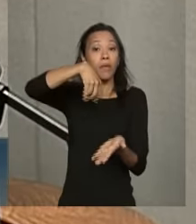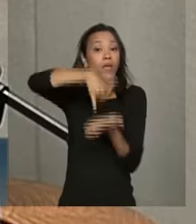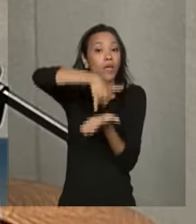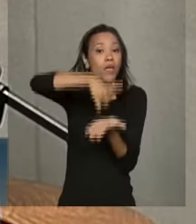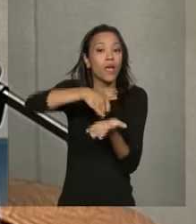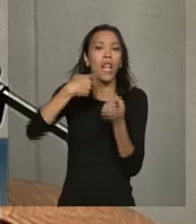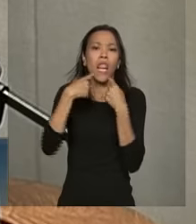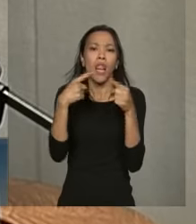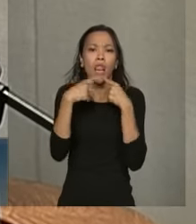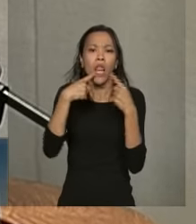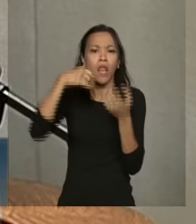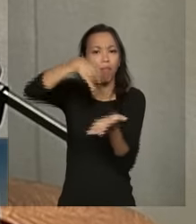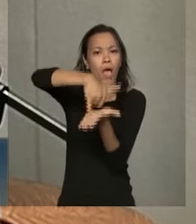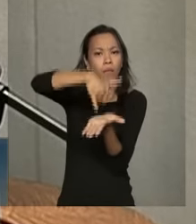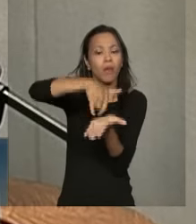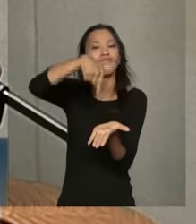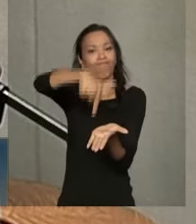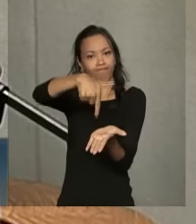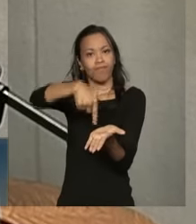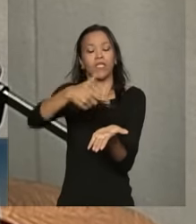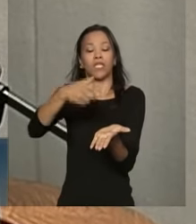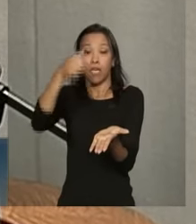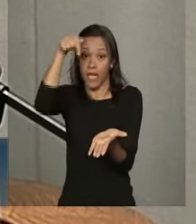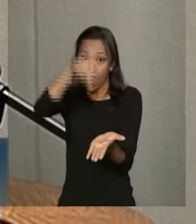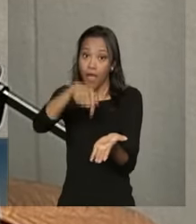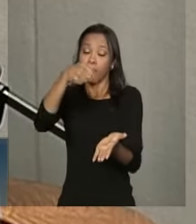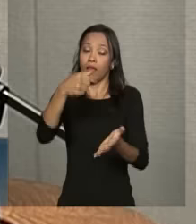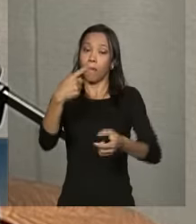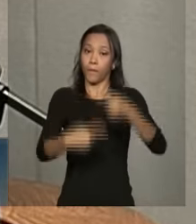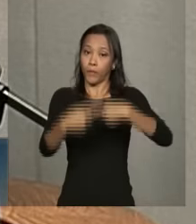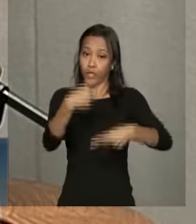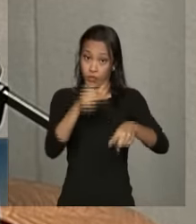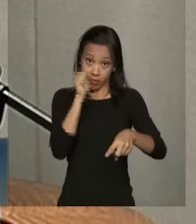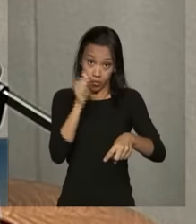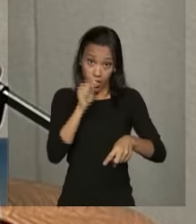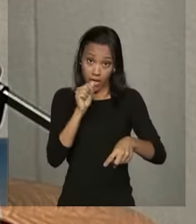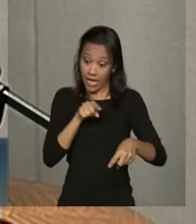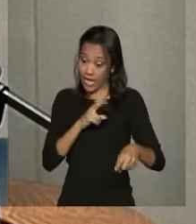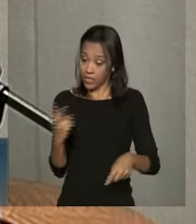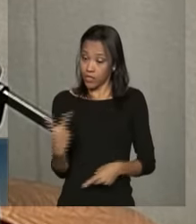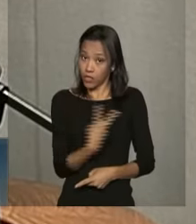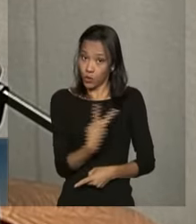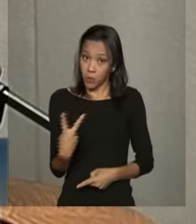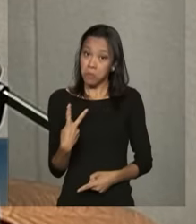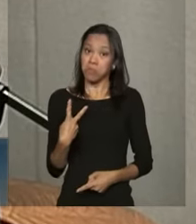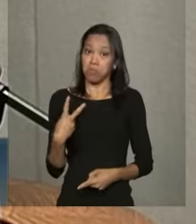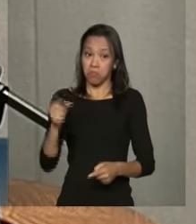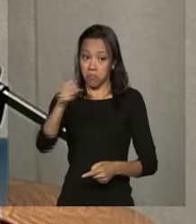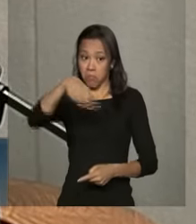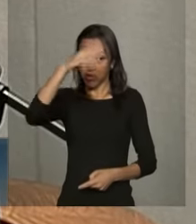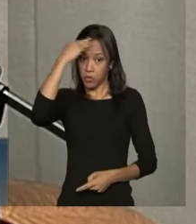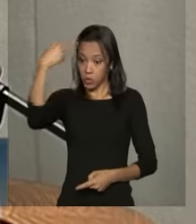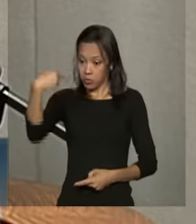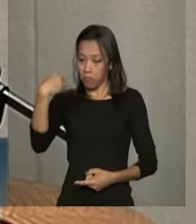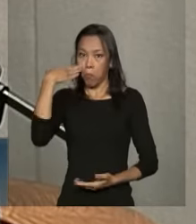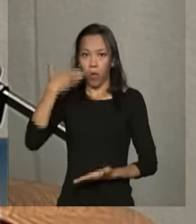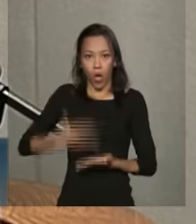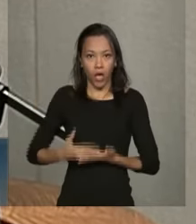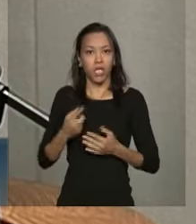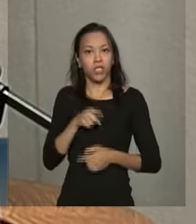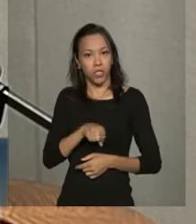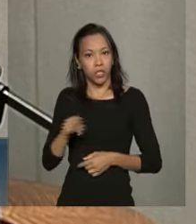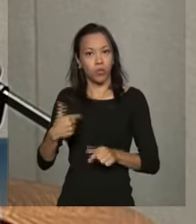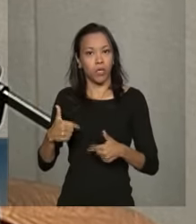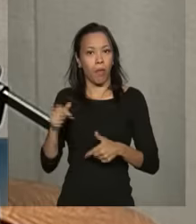para política eh para mulheres ganhou confiança isso é um fato e